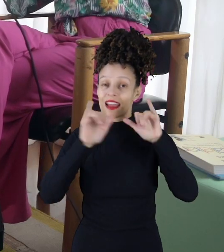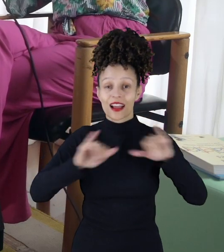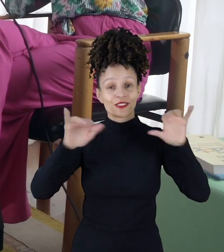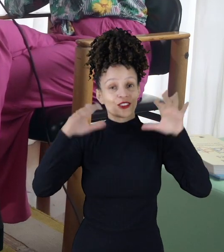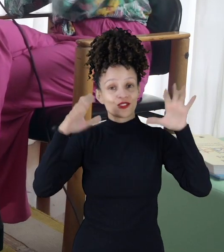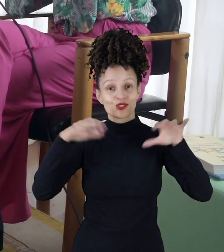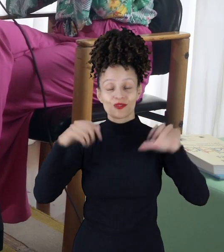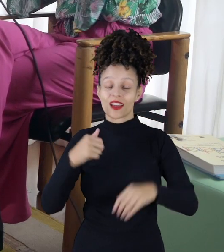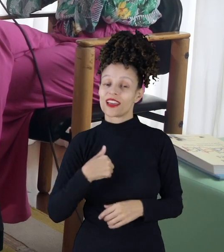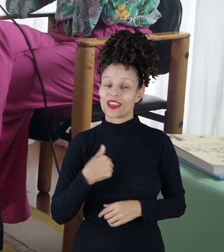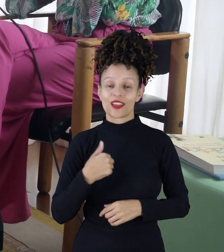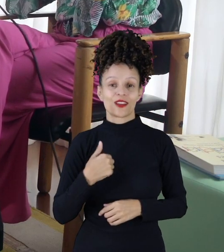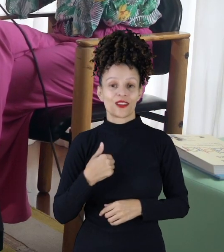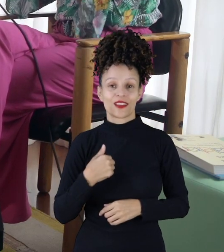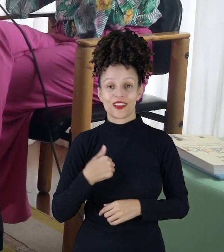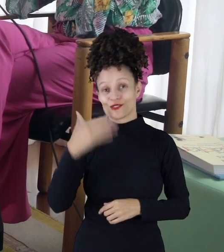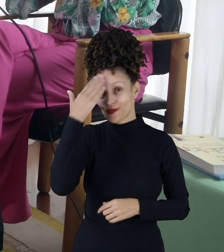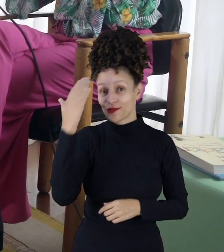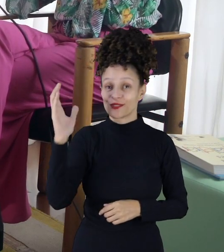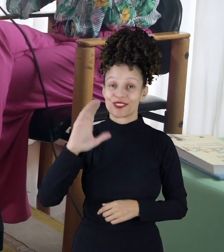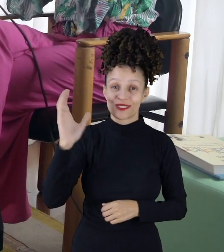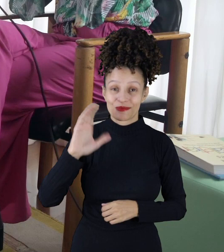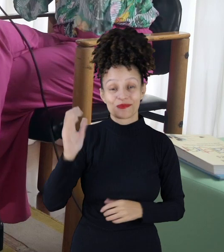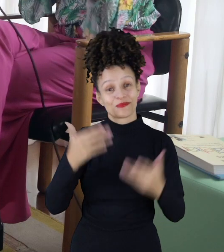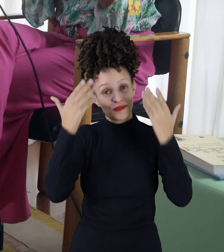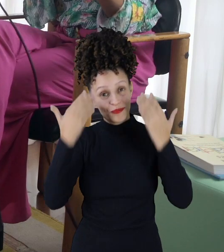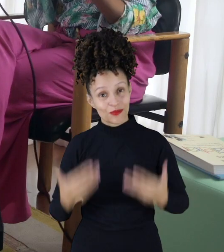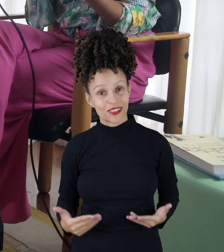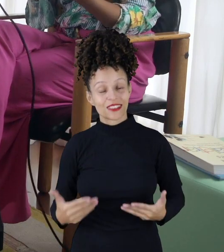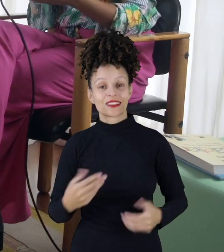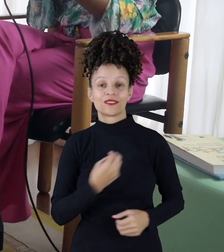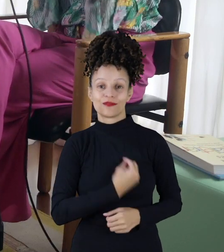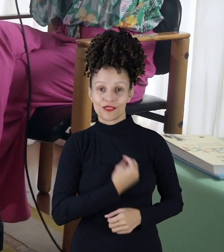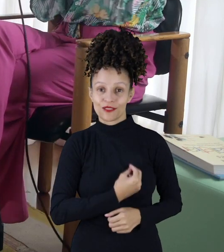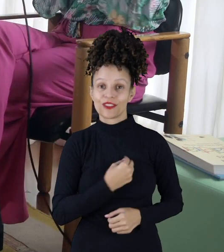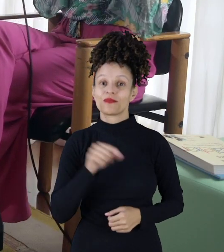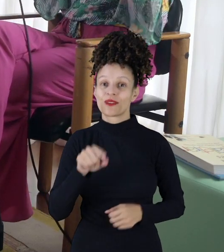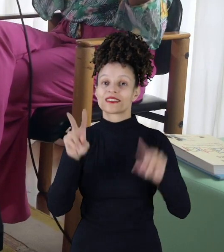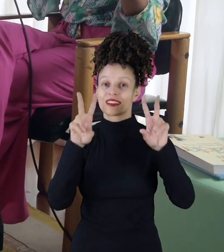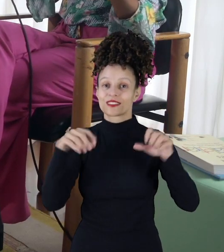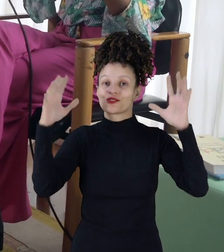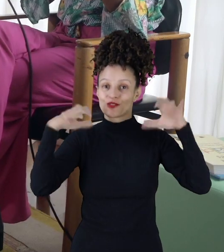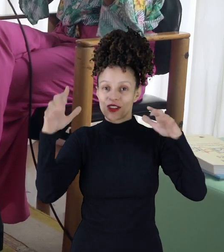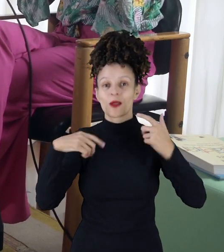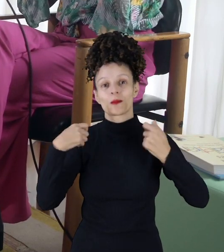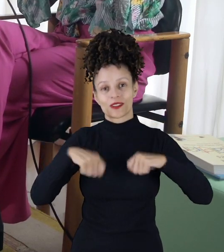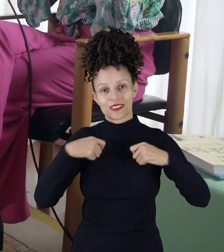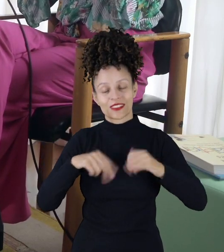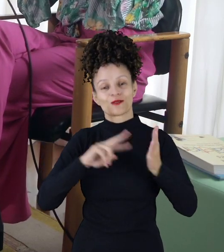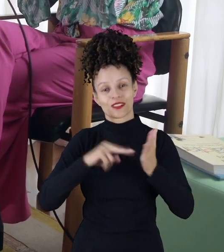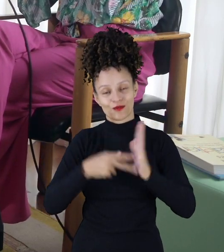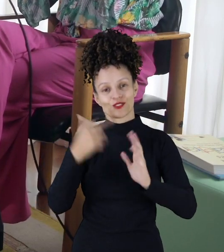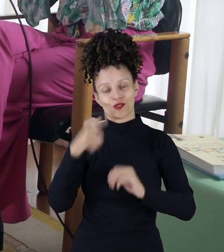pra chegar ali, mas é que o Recado da Chuva, eu sou, né, curitibana. Vivemos muito com essa questão da